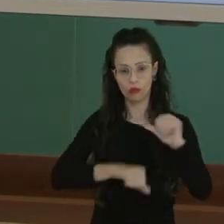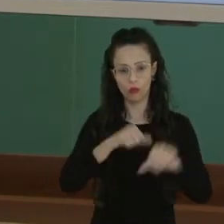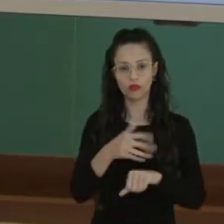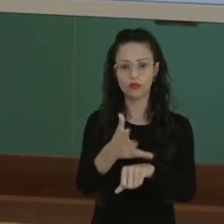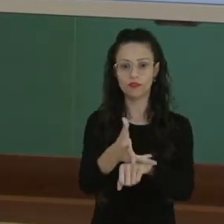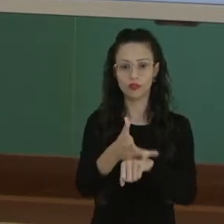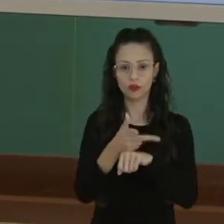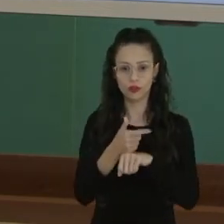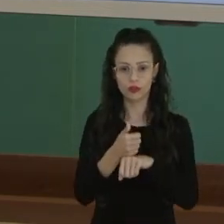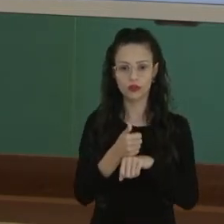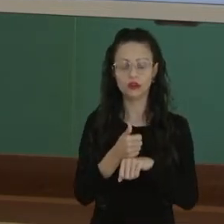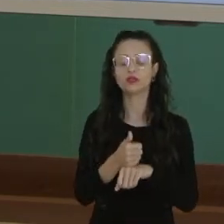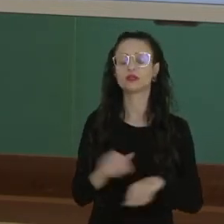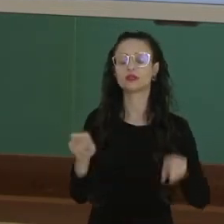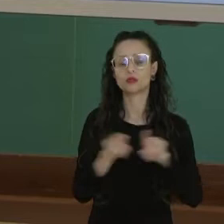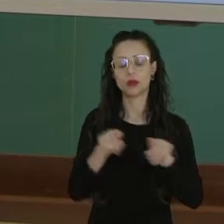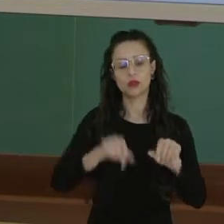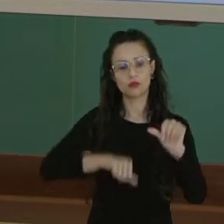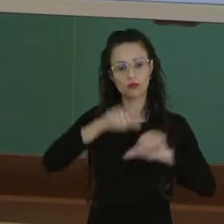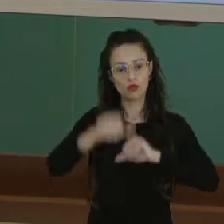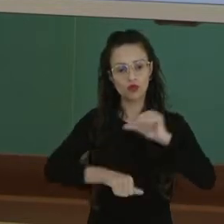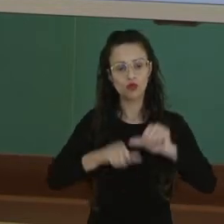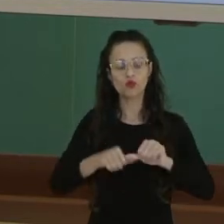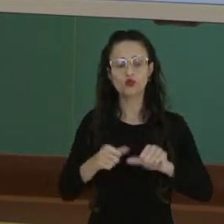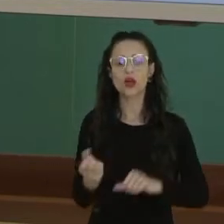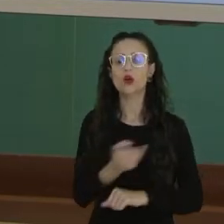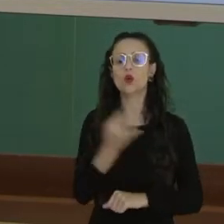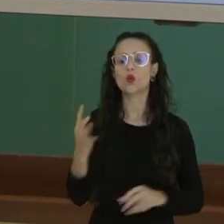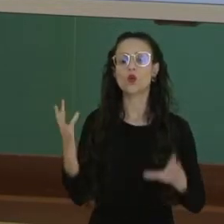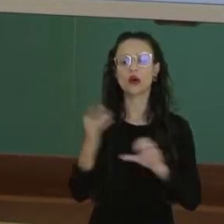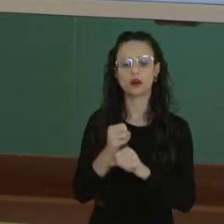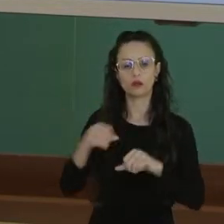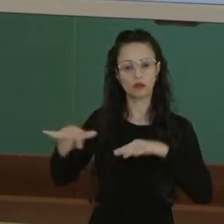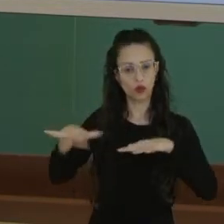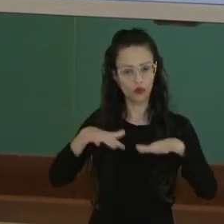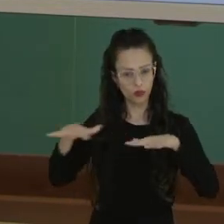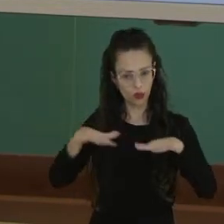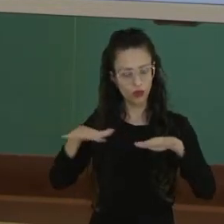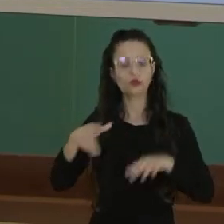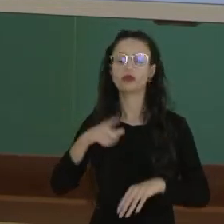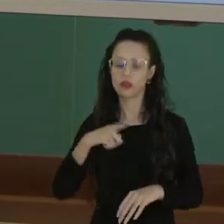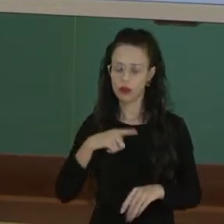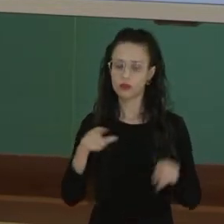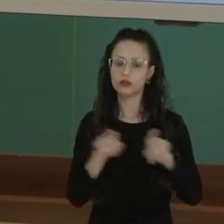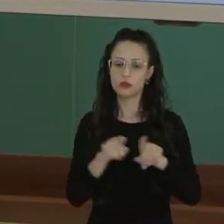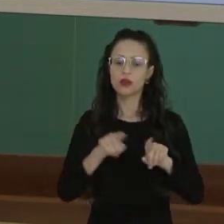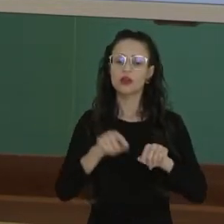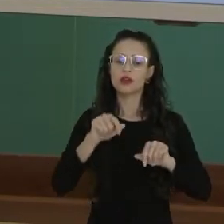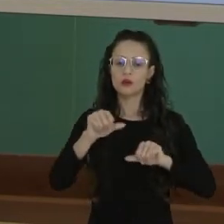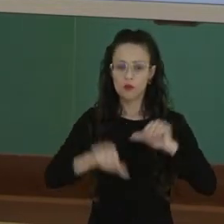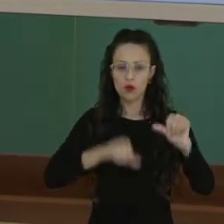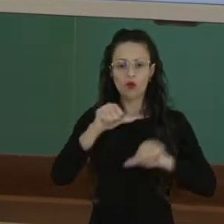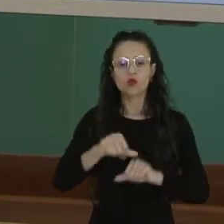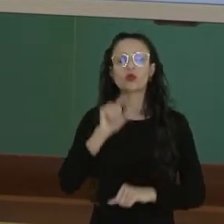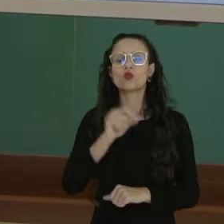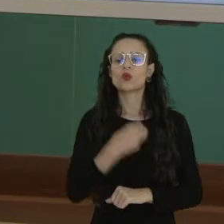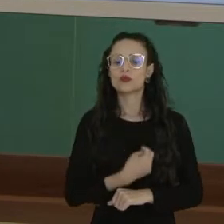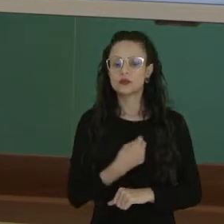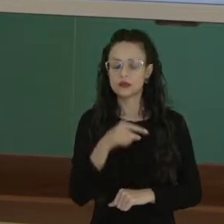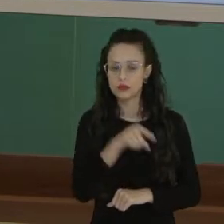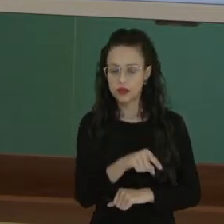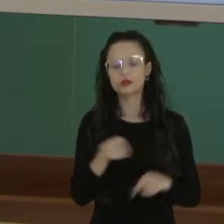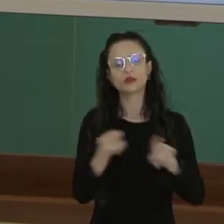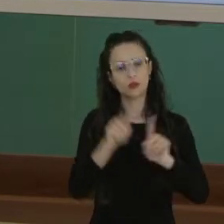velocidade, eu mudo, né, a questão da quantidade de movimento, nós estamos mudando aquilo que a gente chama de estado. A mesma coisa acontece